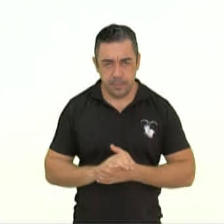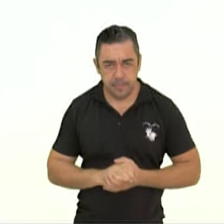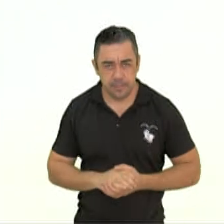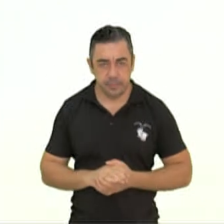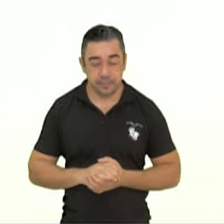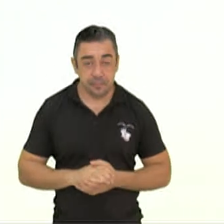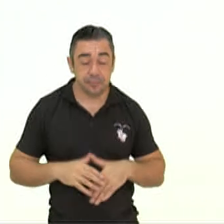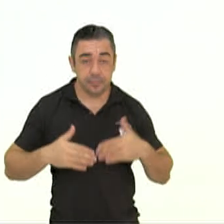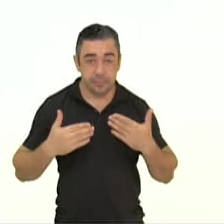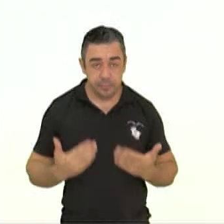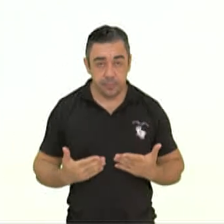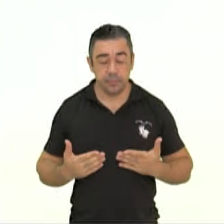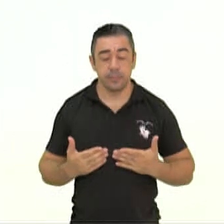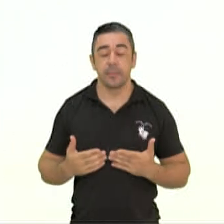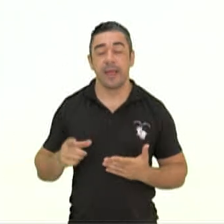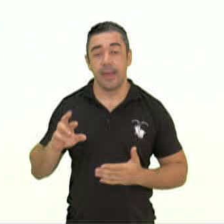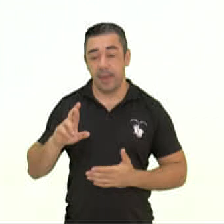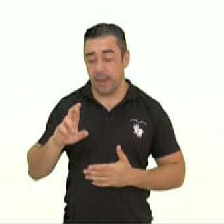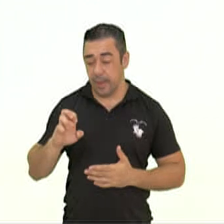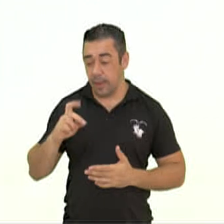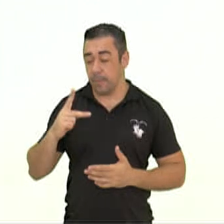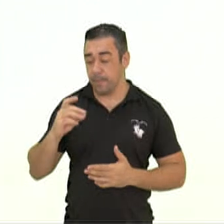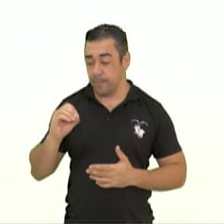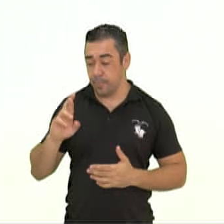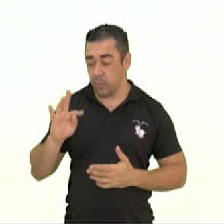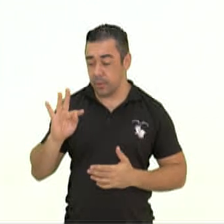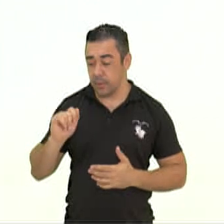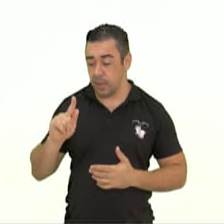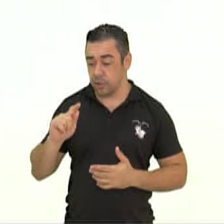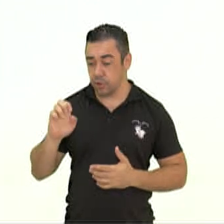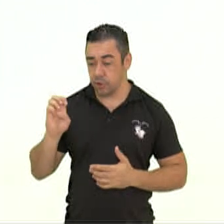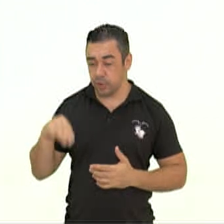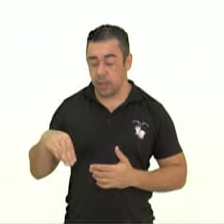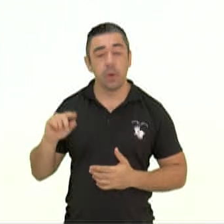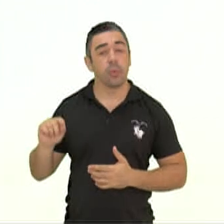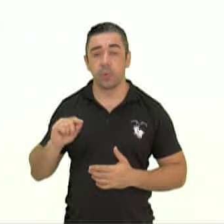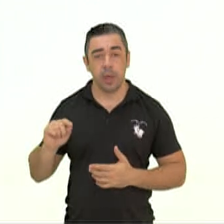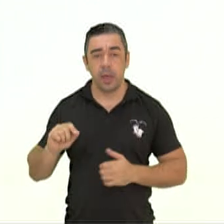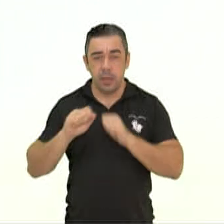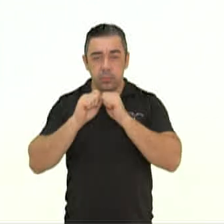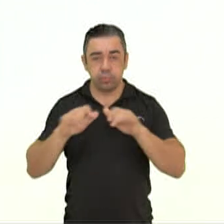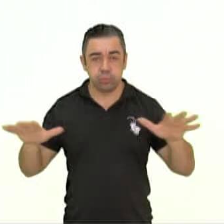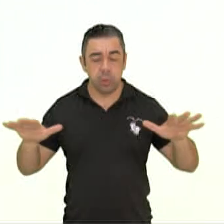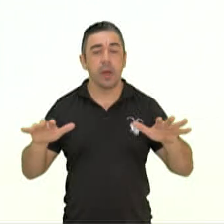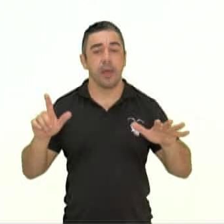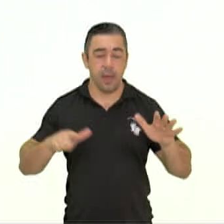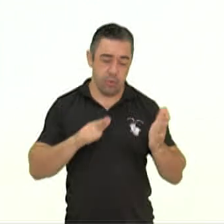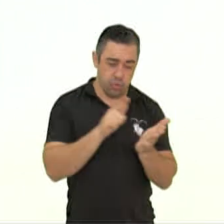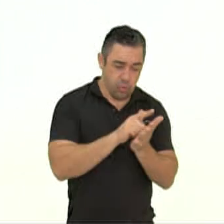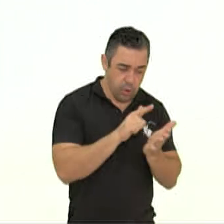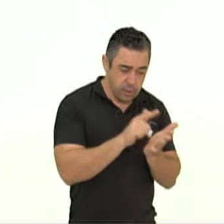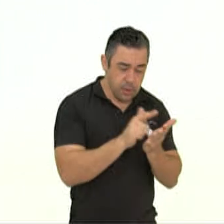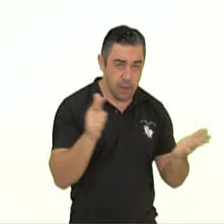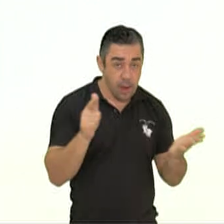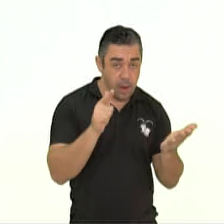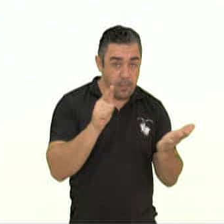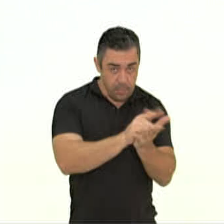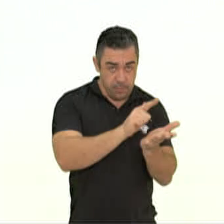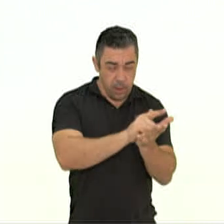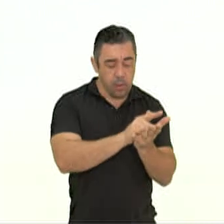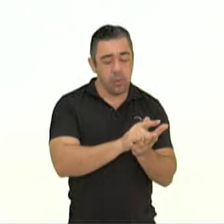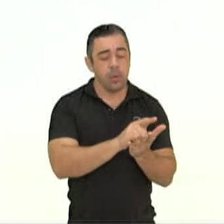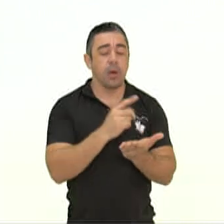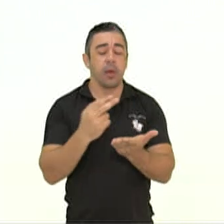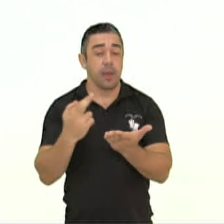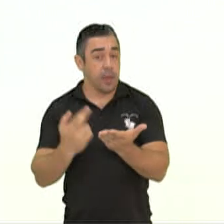A reportagem é transmitida através dos veículos jornalísticos, como jornais impressos,